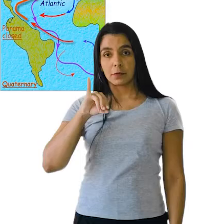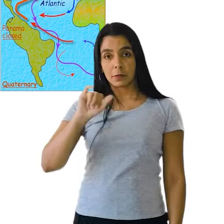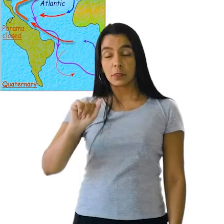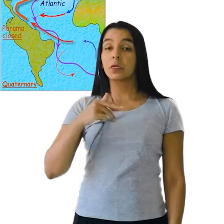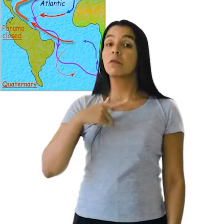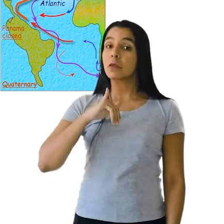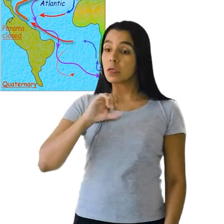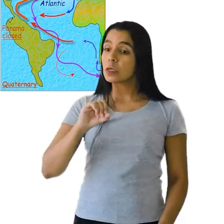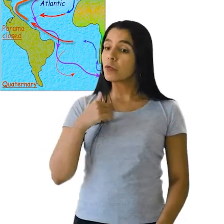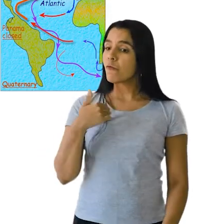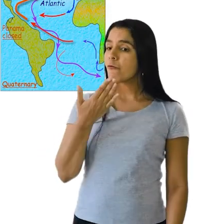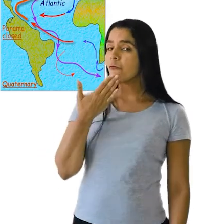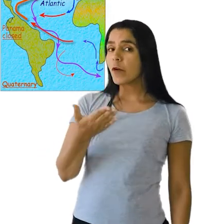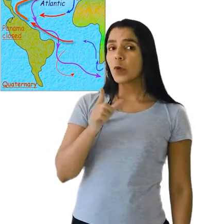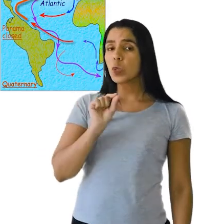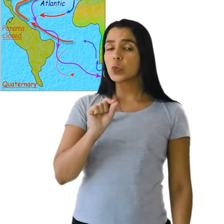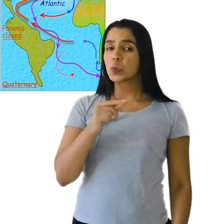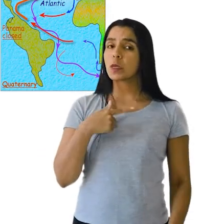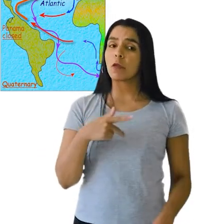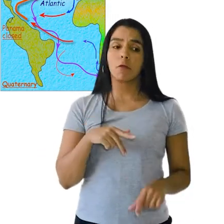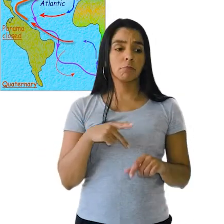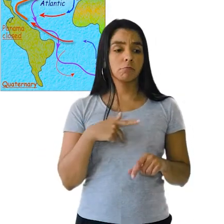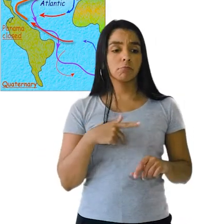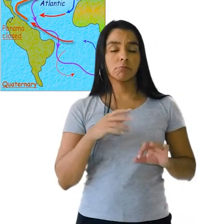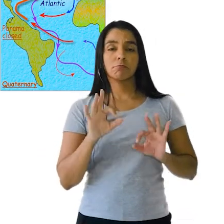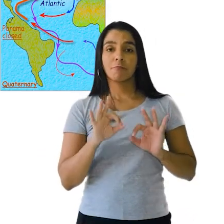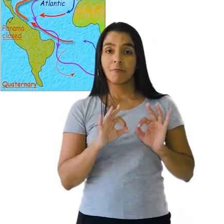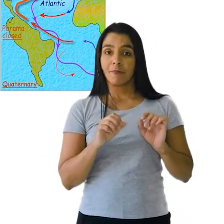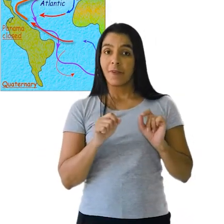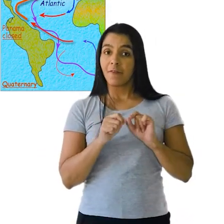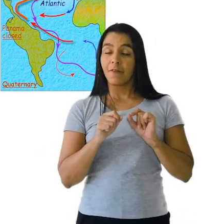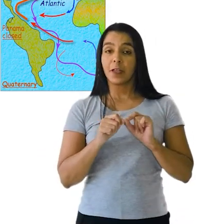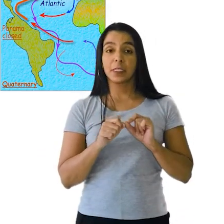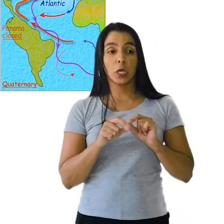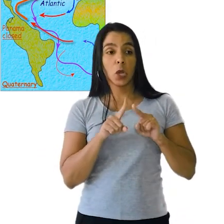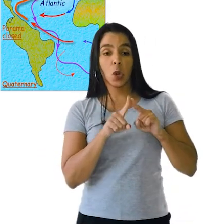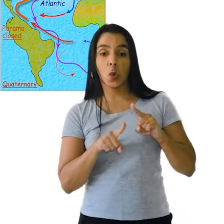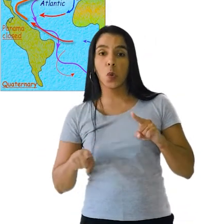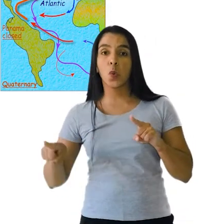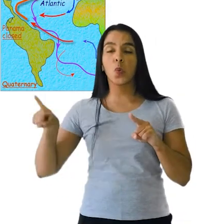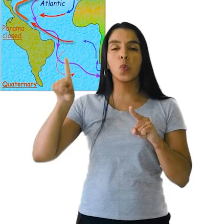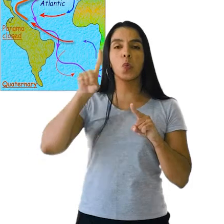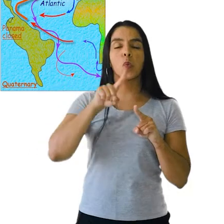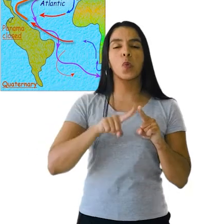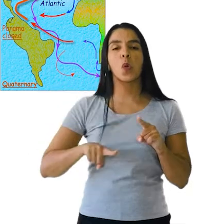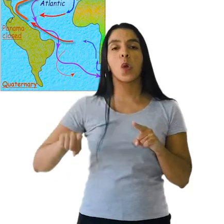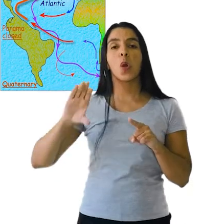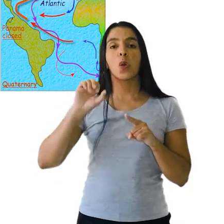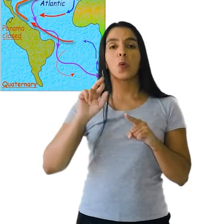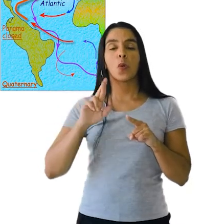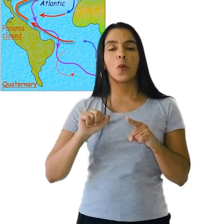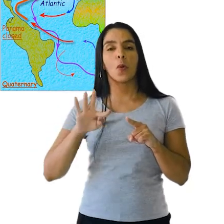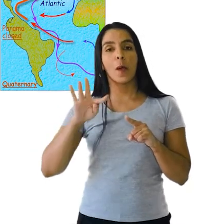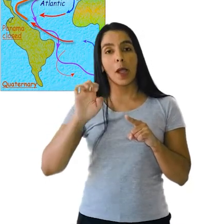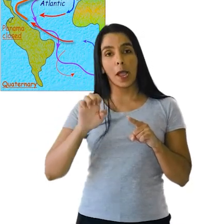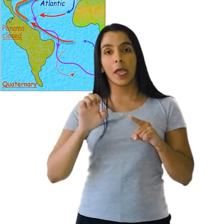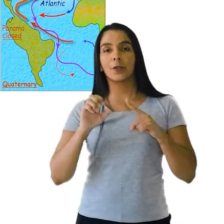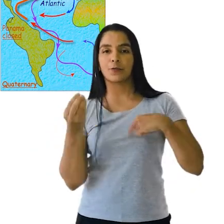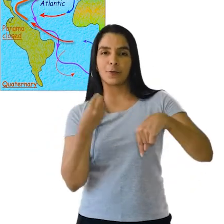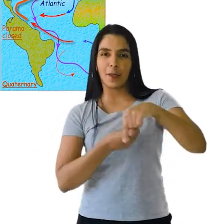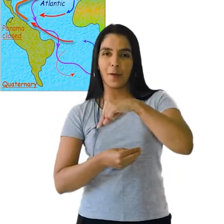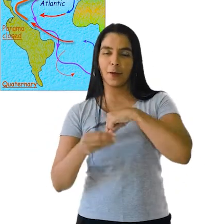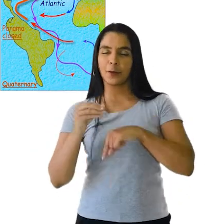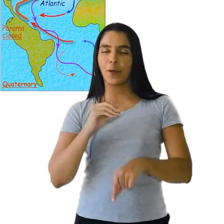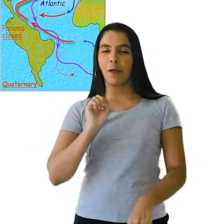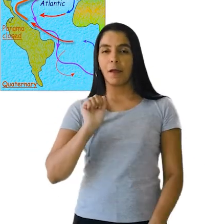esse fato, essa condição, ela favorece então a formação de uma corrente em torno da